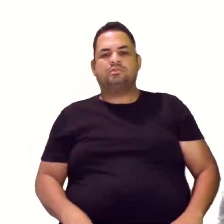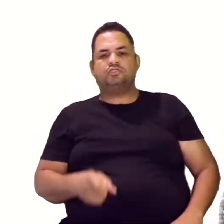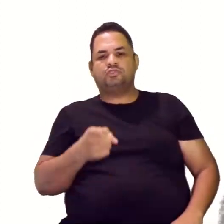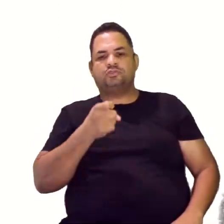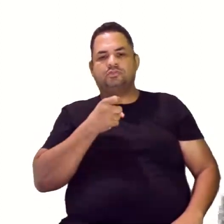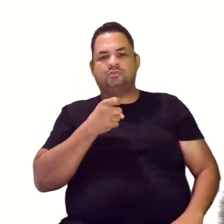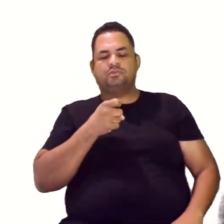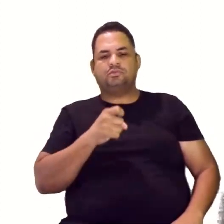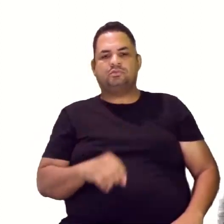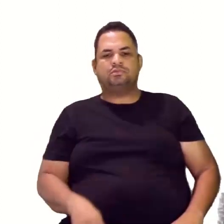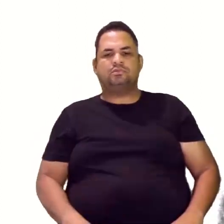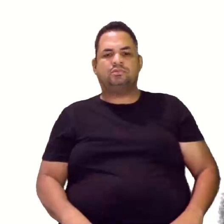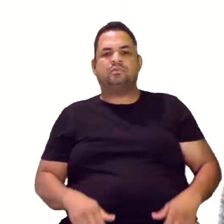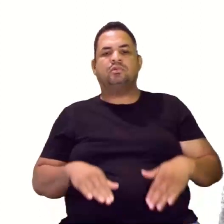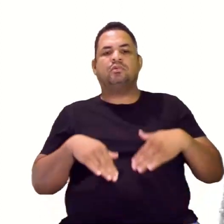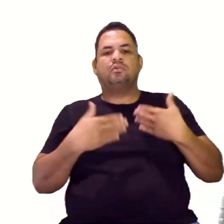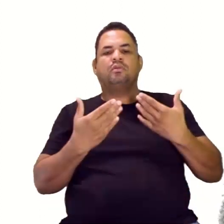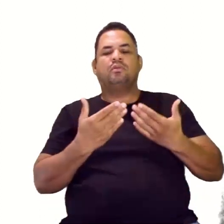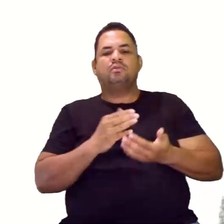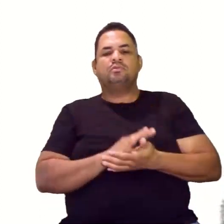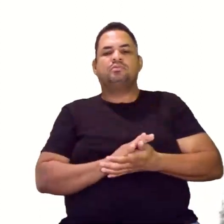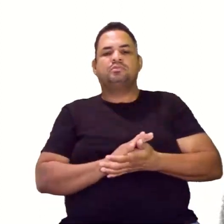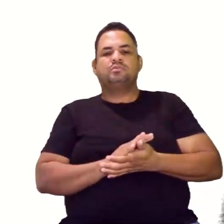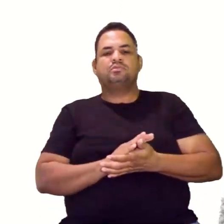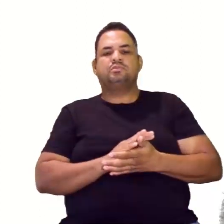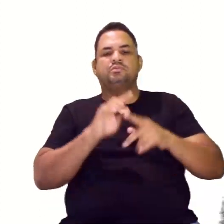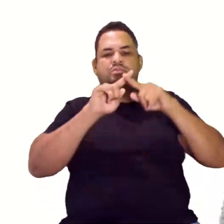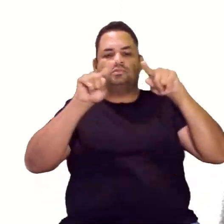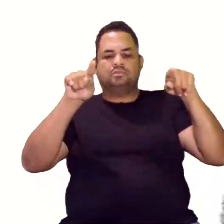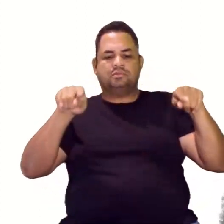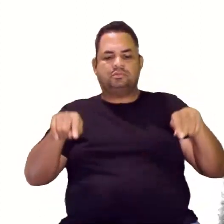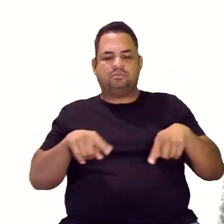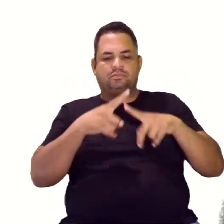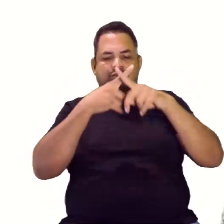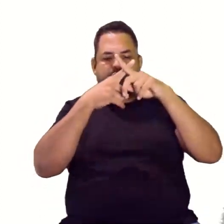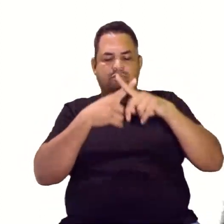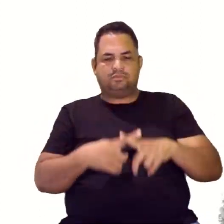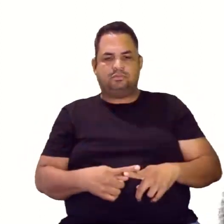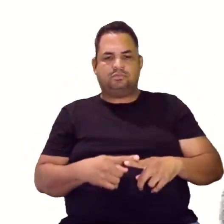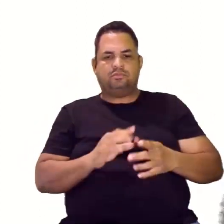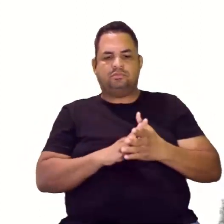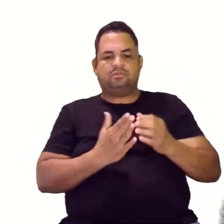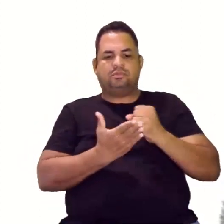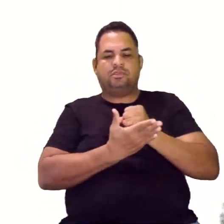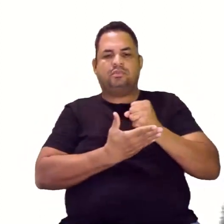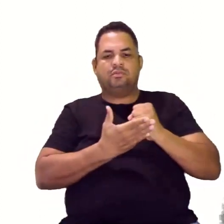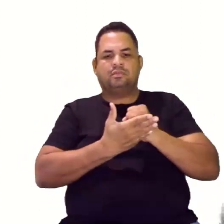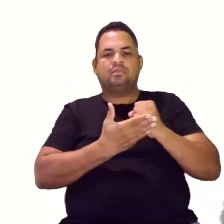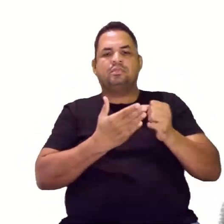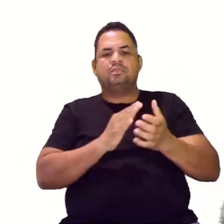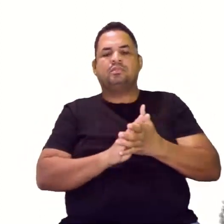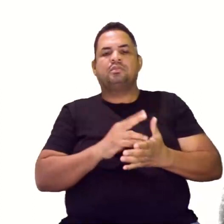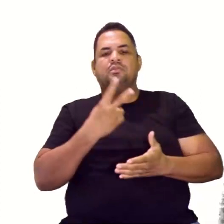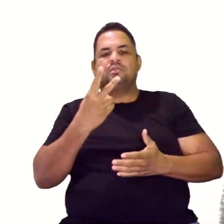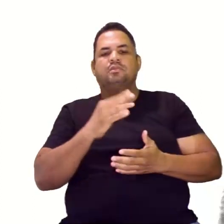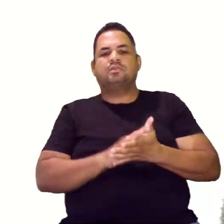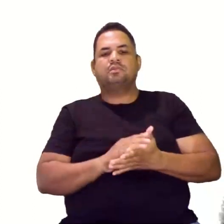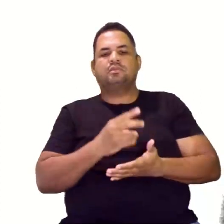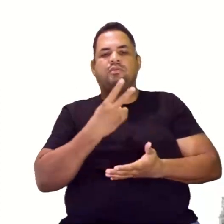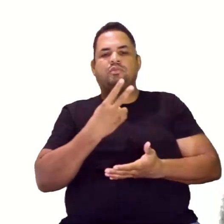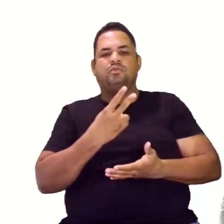x. Então, qual é a potência? Lá na nossa tabuada da potência de base 2, 2 elevado a 8